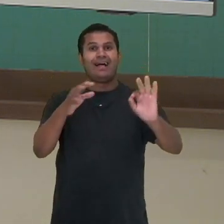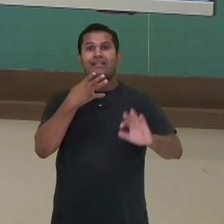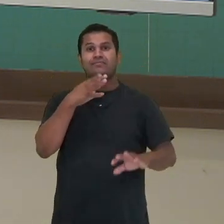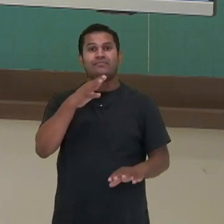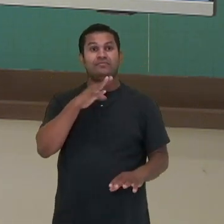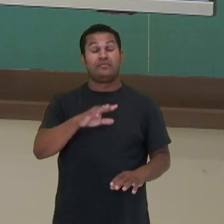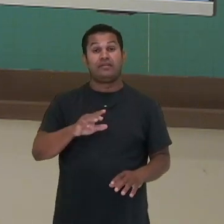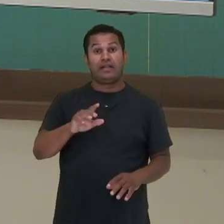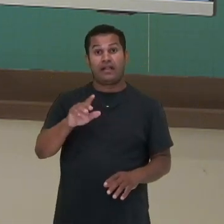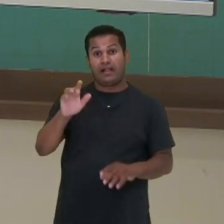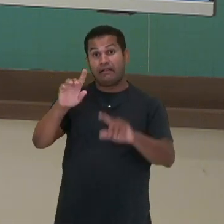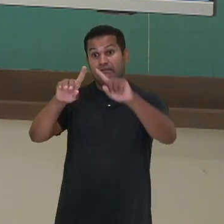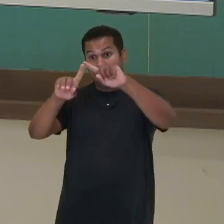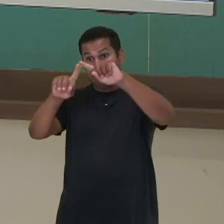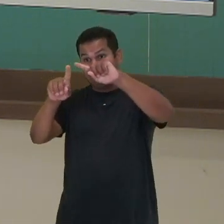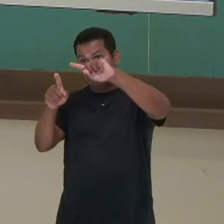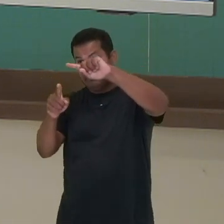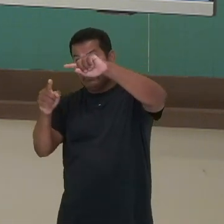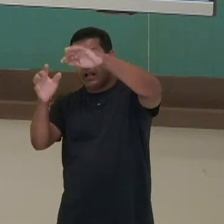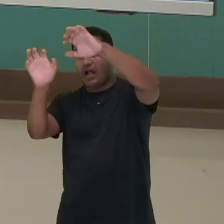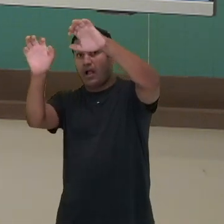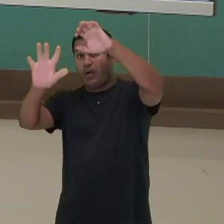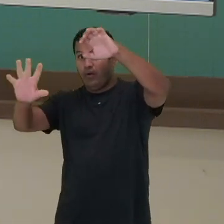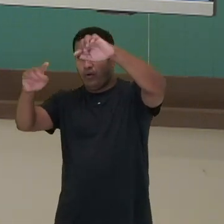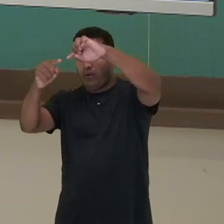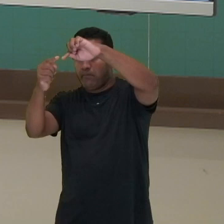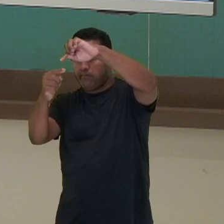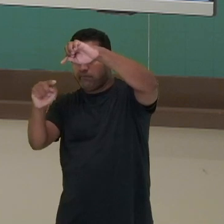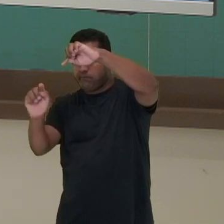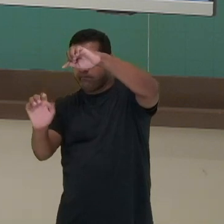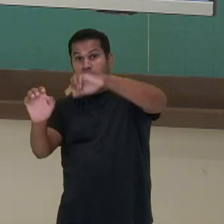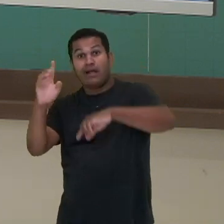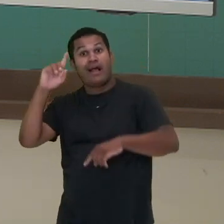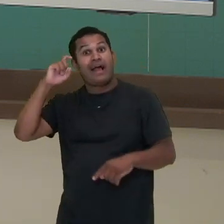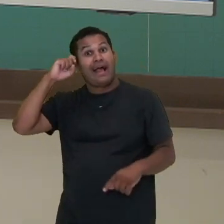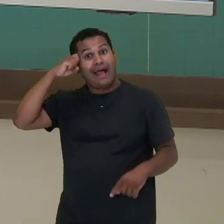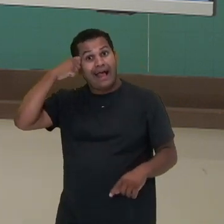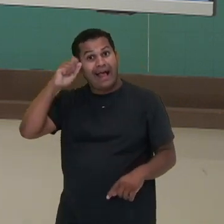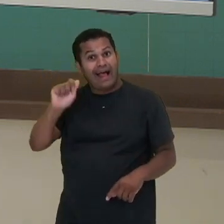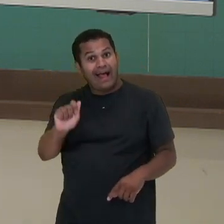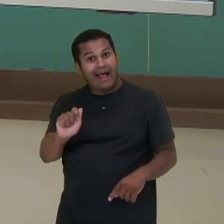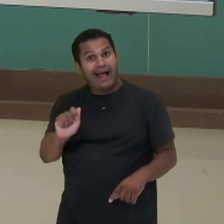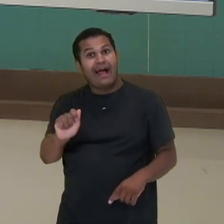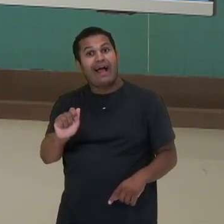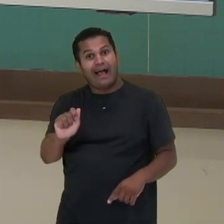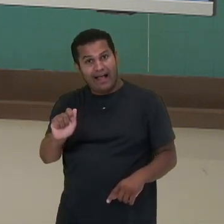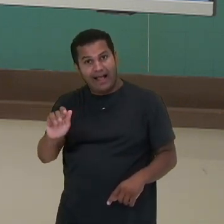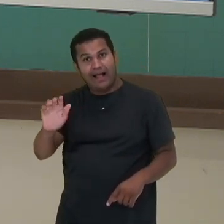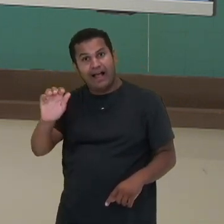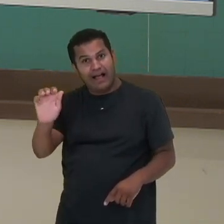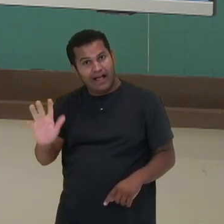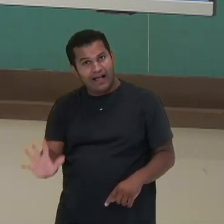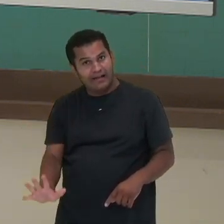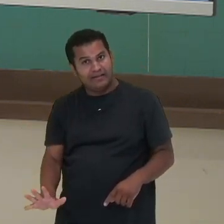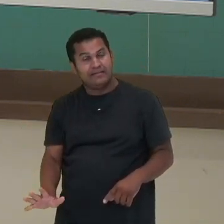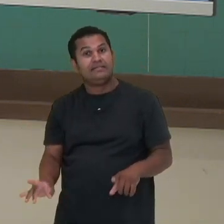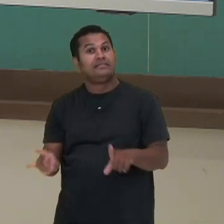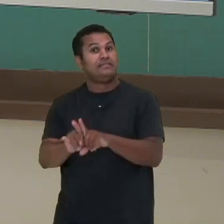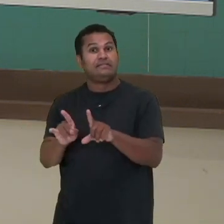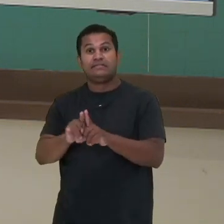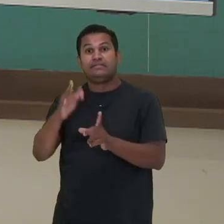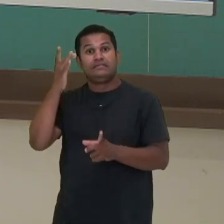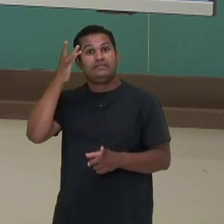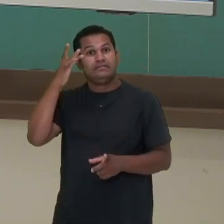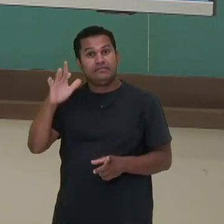veja aqui, ó, quantas navegações, quantas expedições passaram a ser feitas a partir das grandes